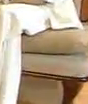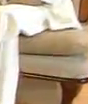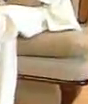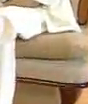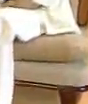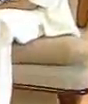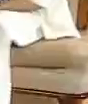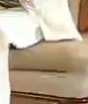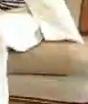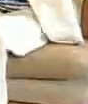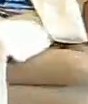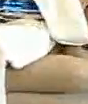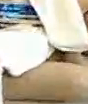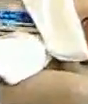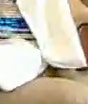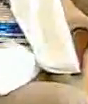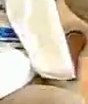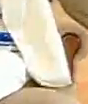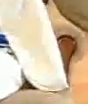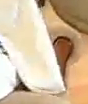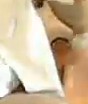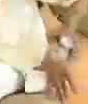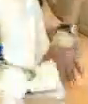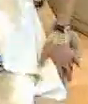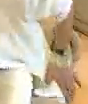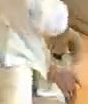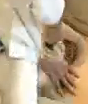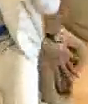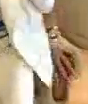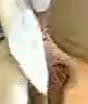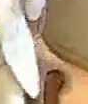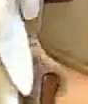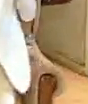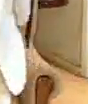mundo pedaço vizinha